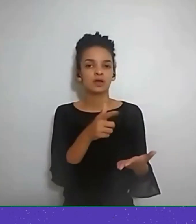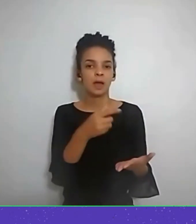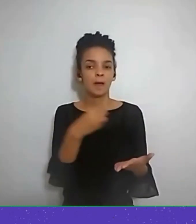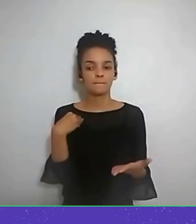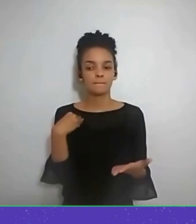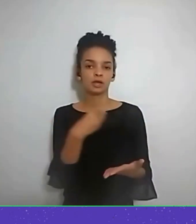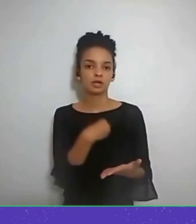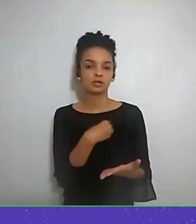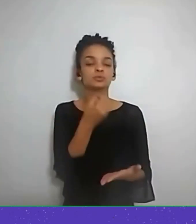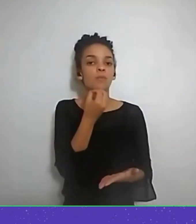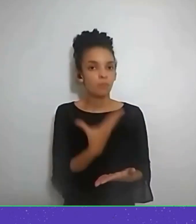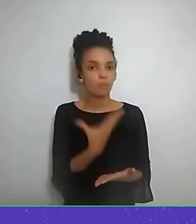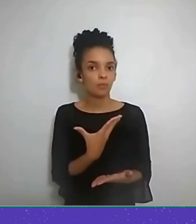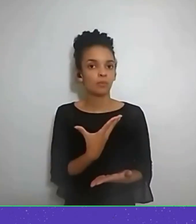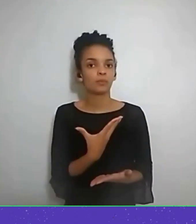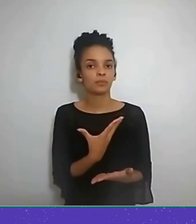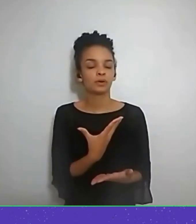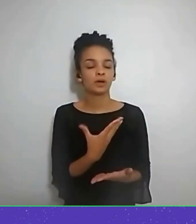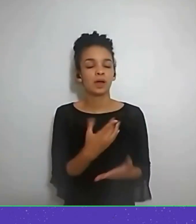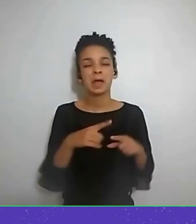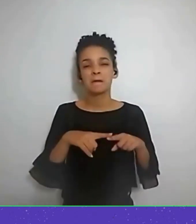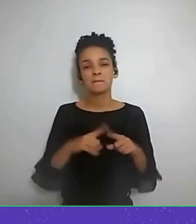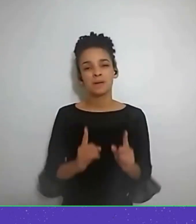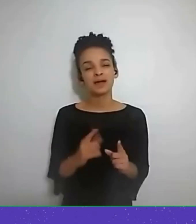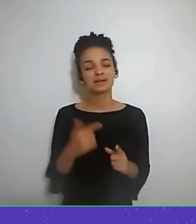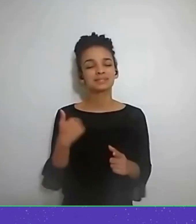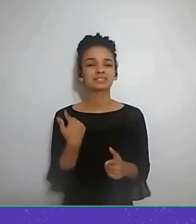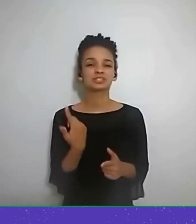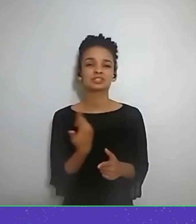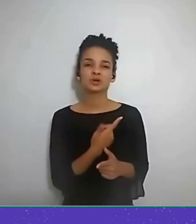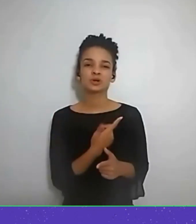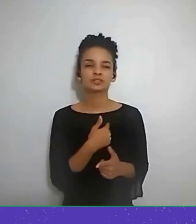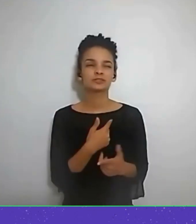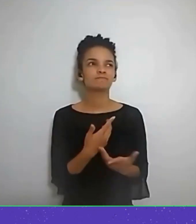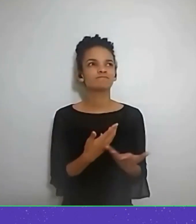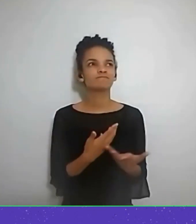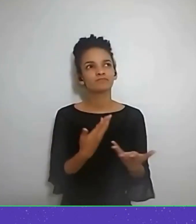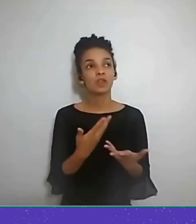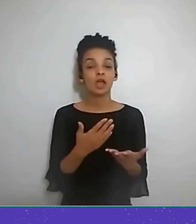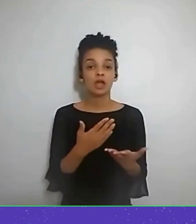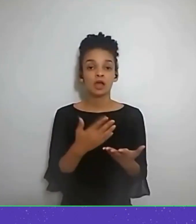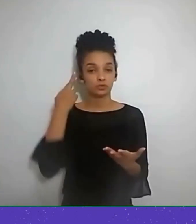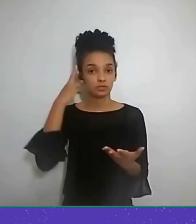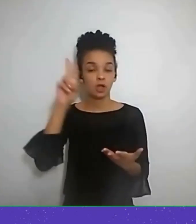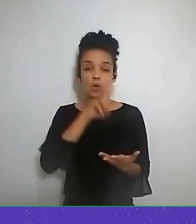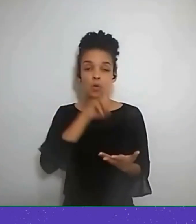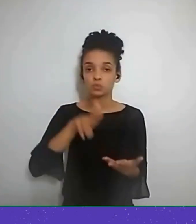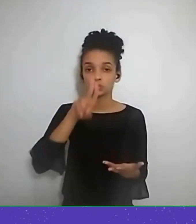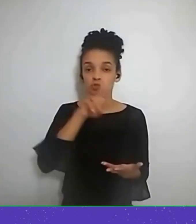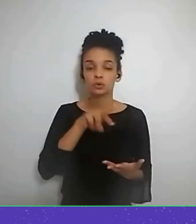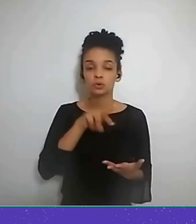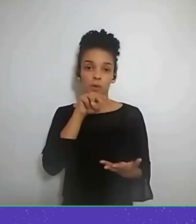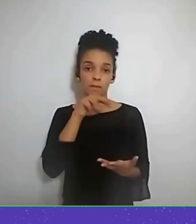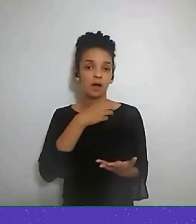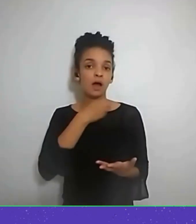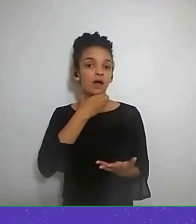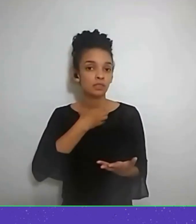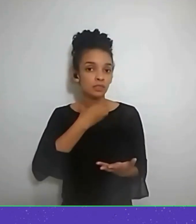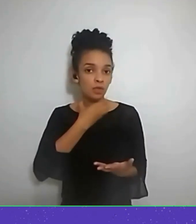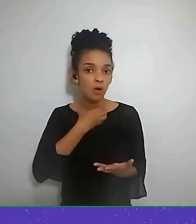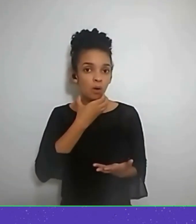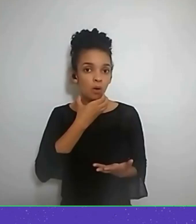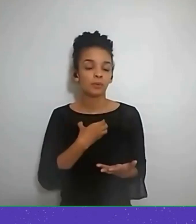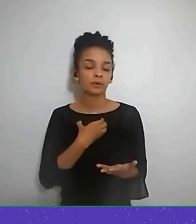Mas aí o Senhor começou a usar o irmão Dong. O irmão Dong, ele não